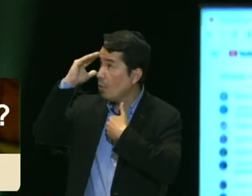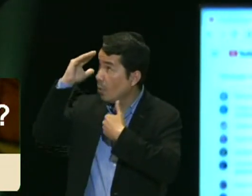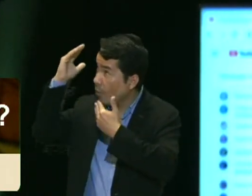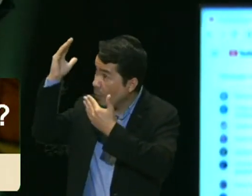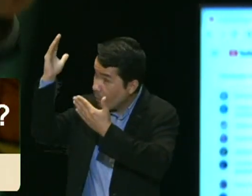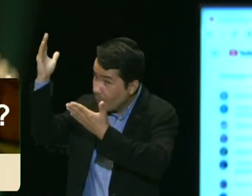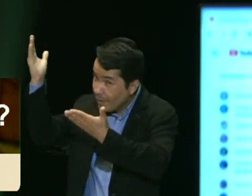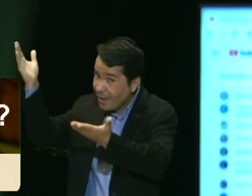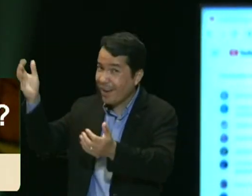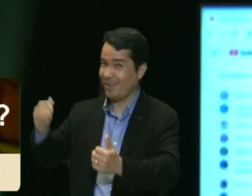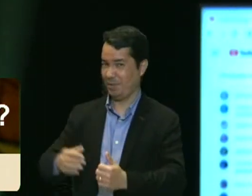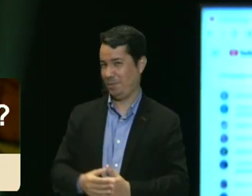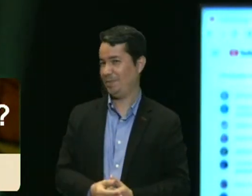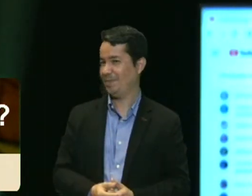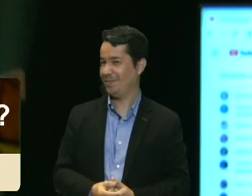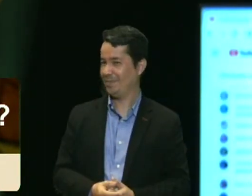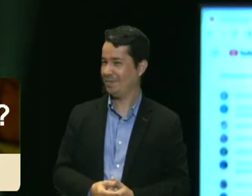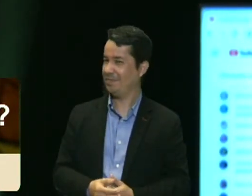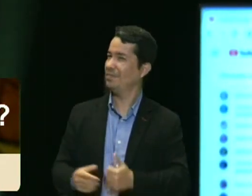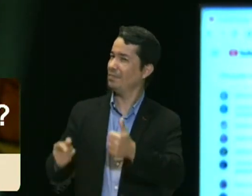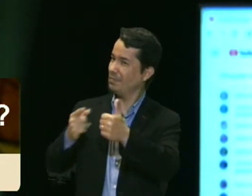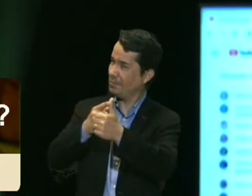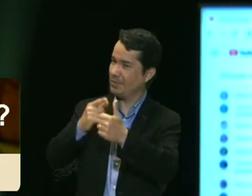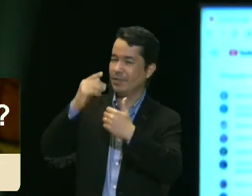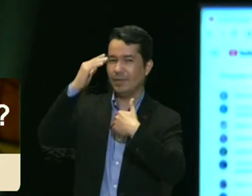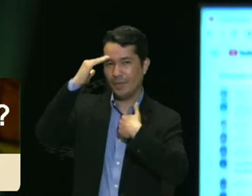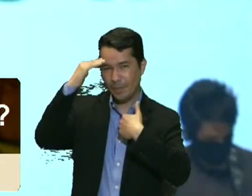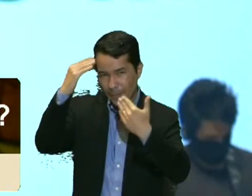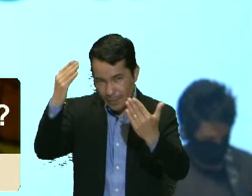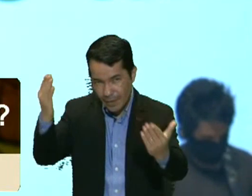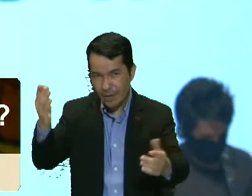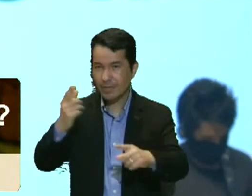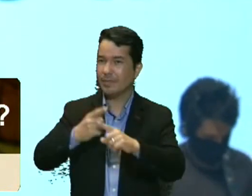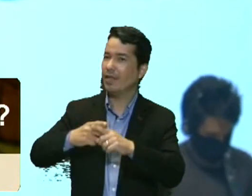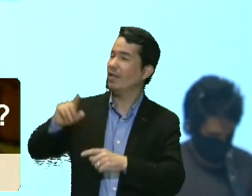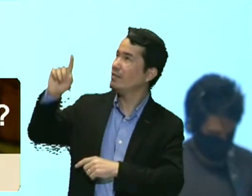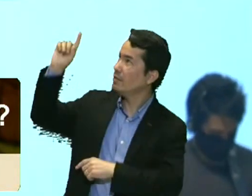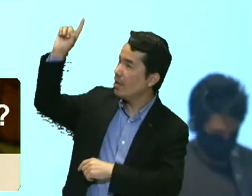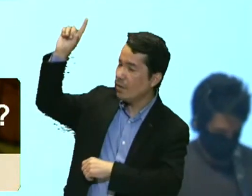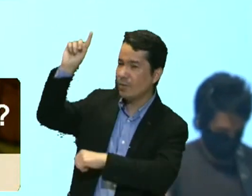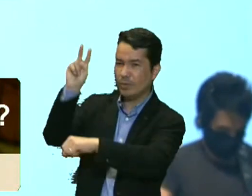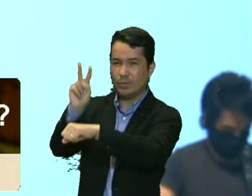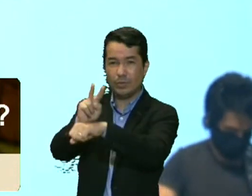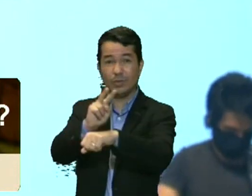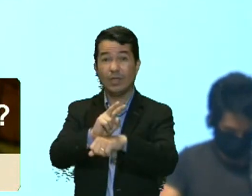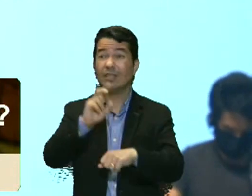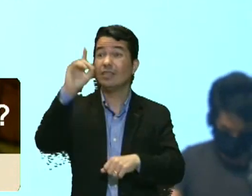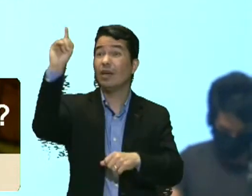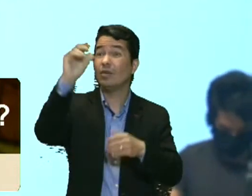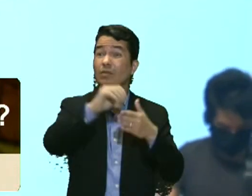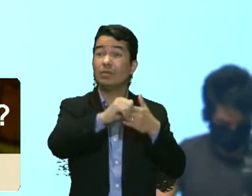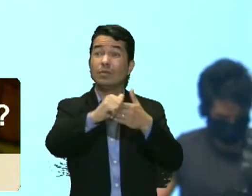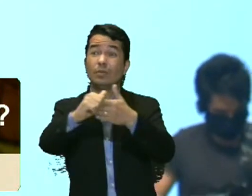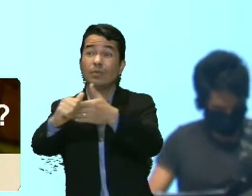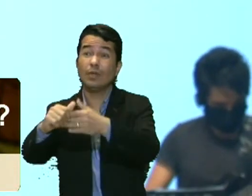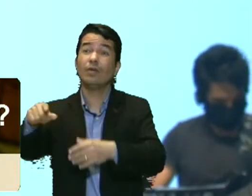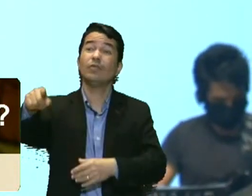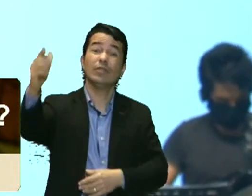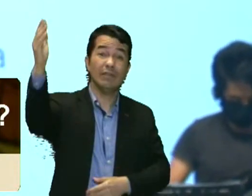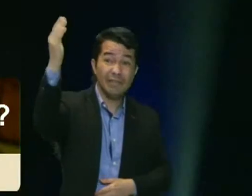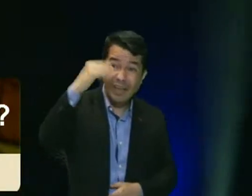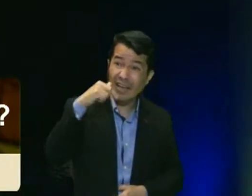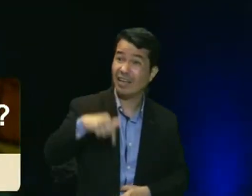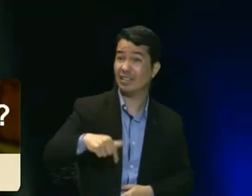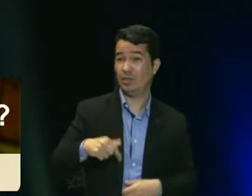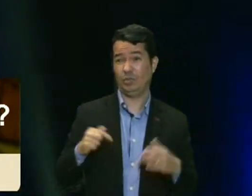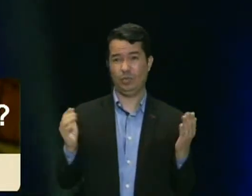começar agradecendo ao Senhor. Você sabe por quê? Porque Ele te trouxe aqui hoje. Ele